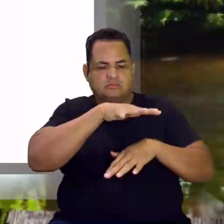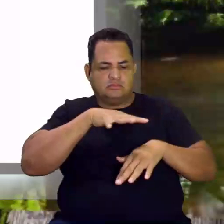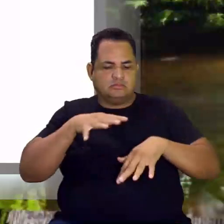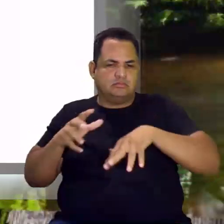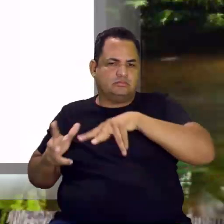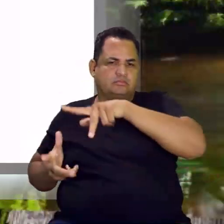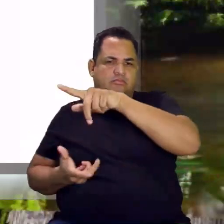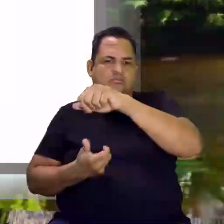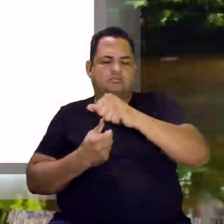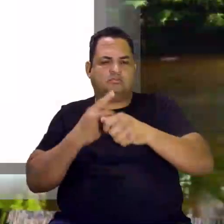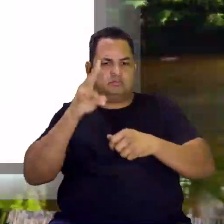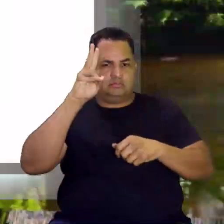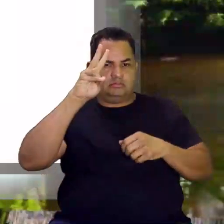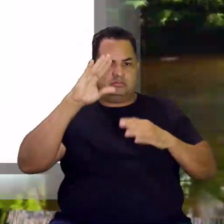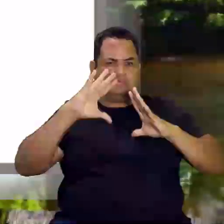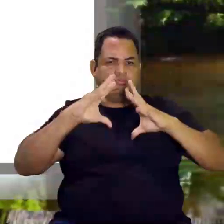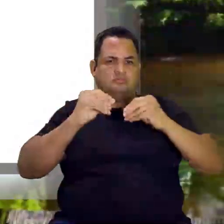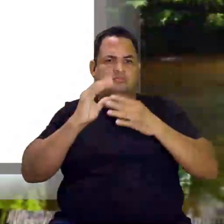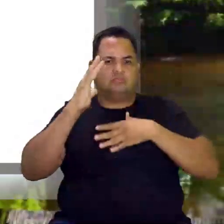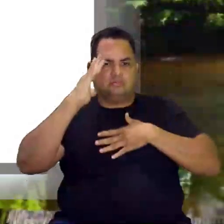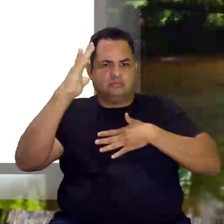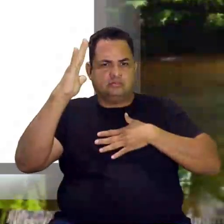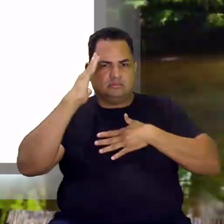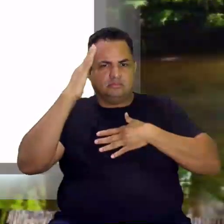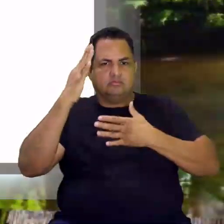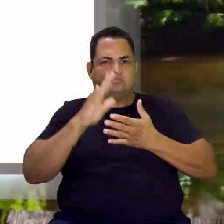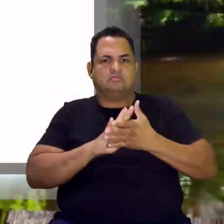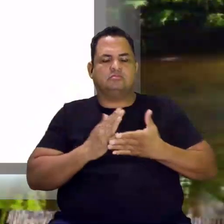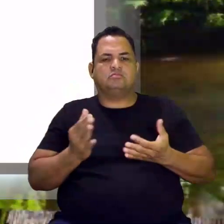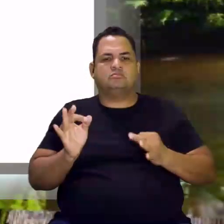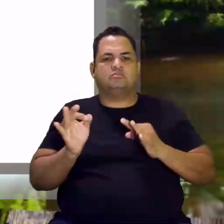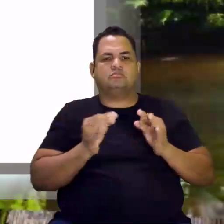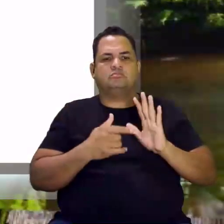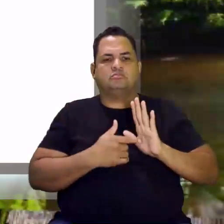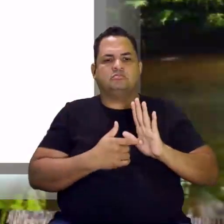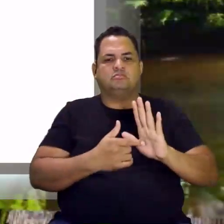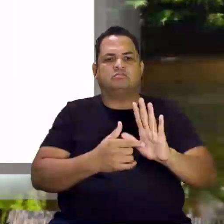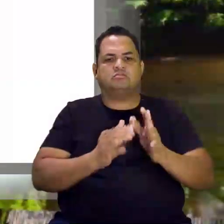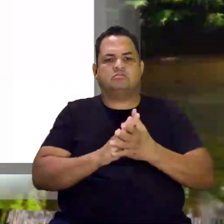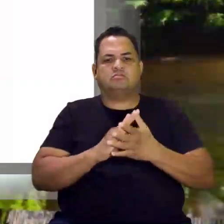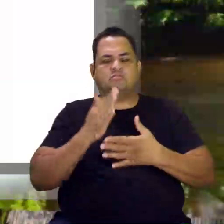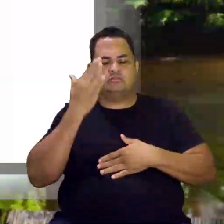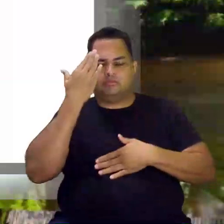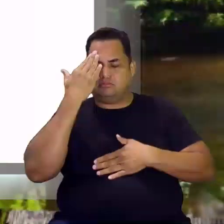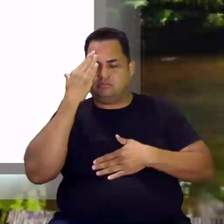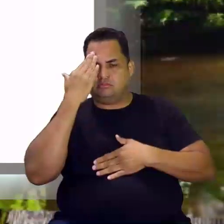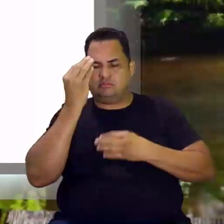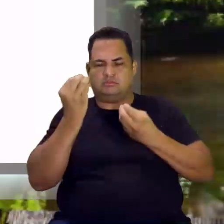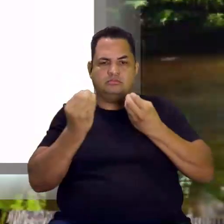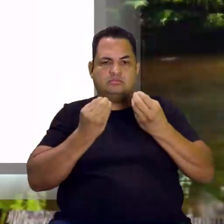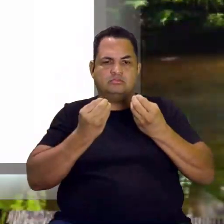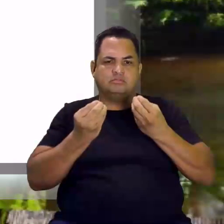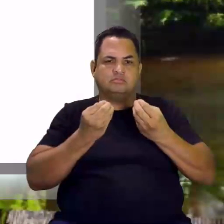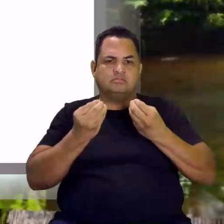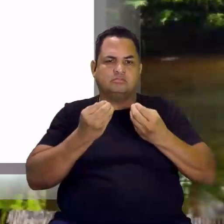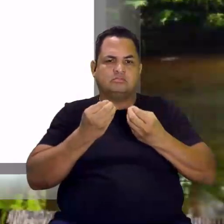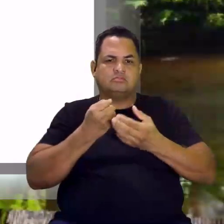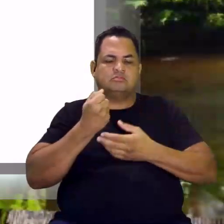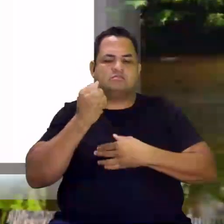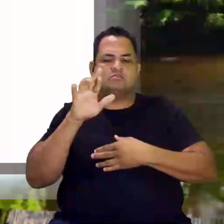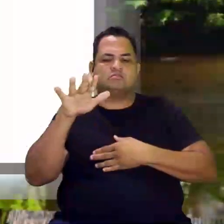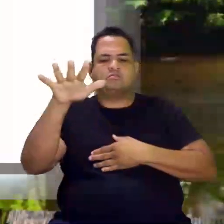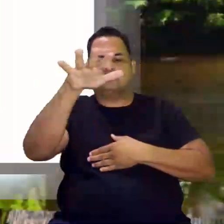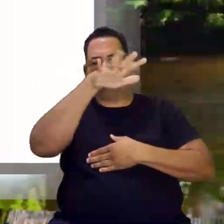Terra, aí a gente vai lembrando de todas essas teorias. As teorias trazidas, né, ou a compreensão de como era a atmosfera